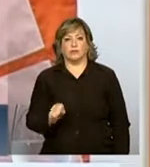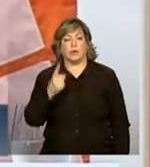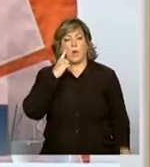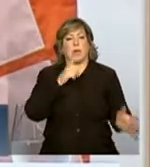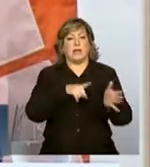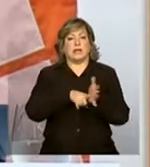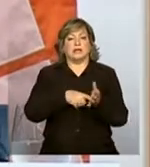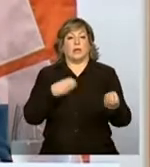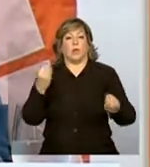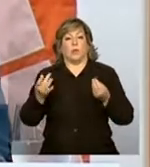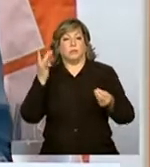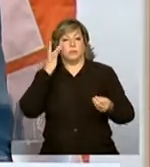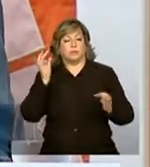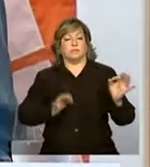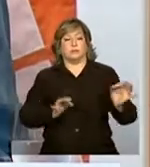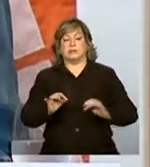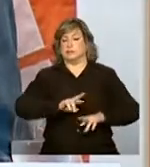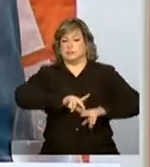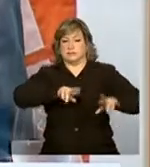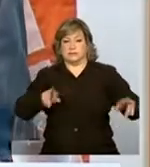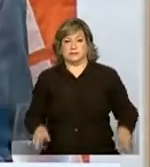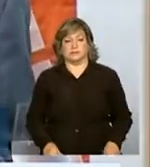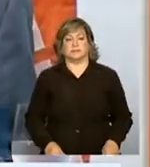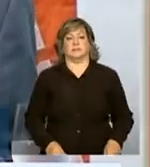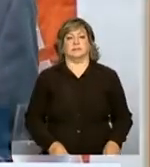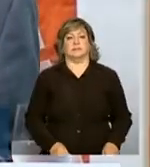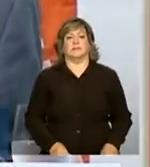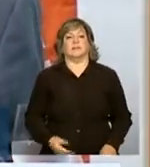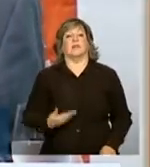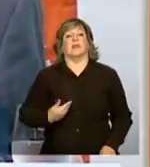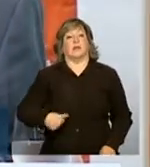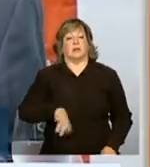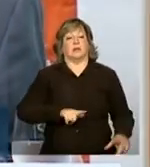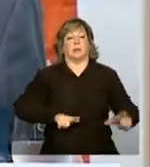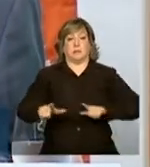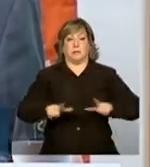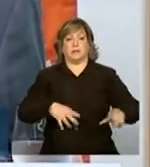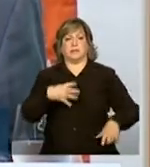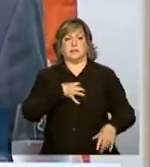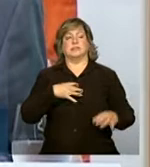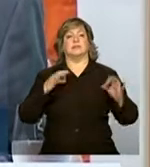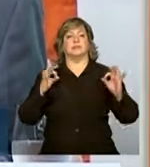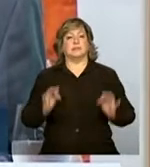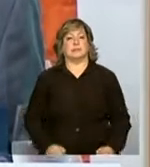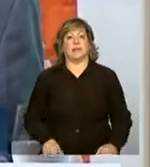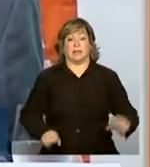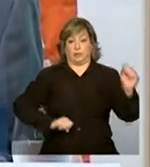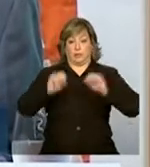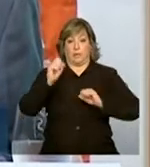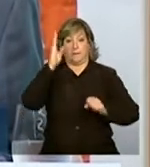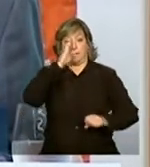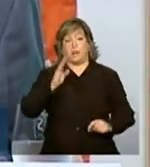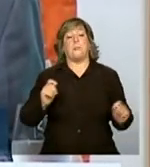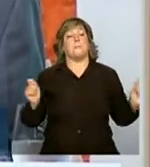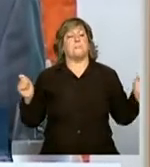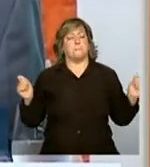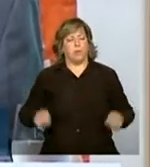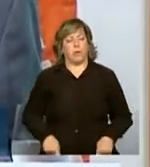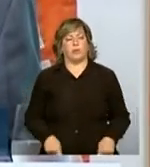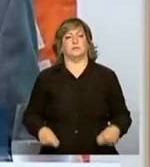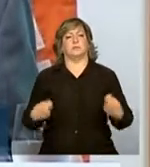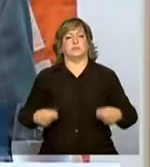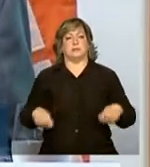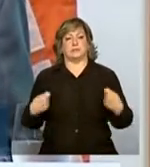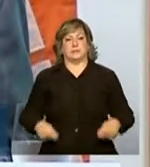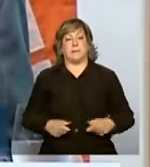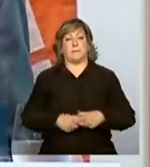análises dinâmicas e sistemáticas. Trabalhamos com a convicção de que a indústria brasileira pode e deve ser